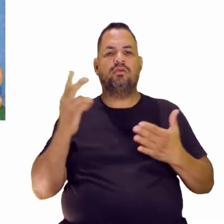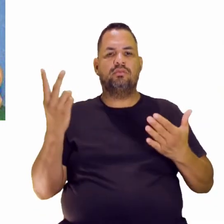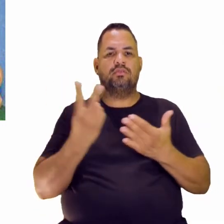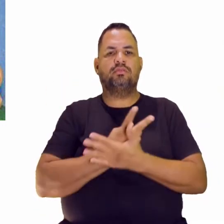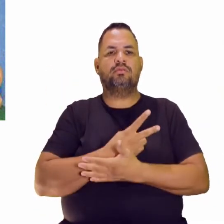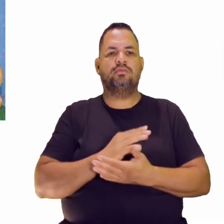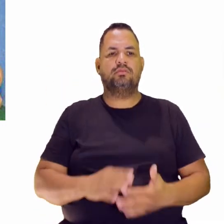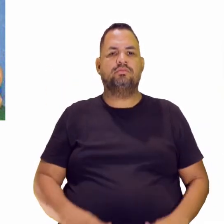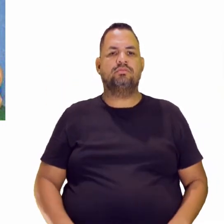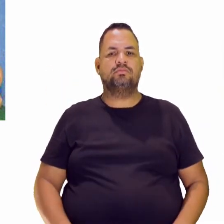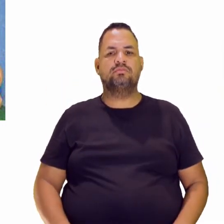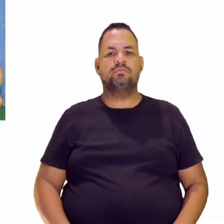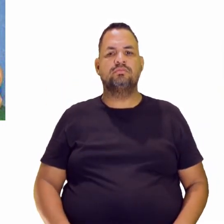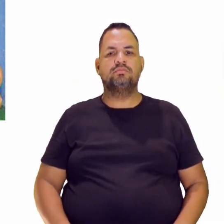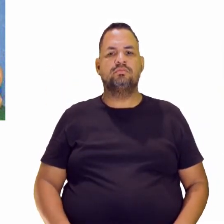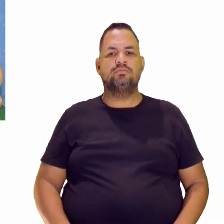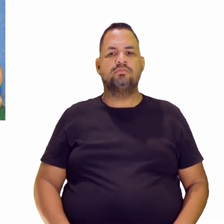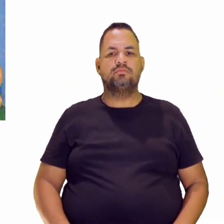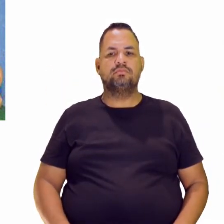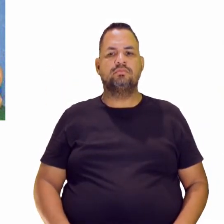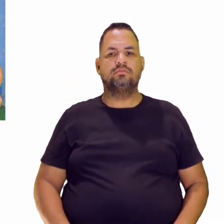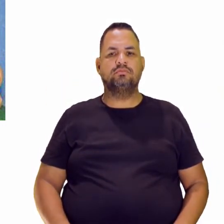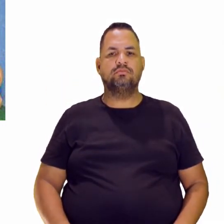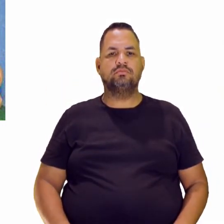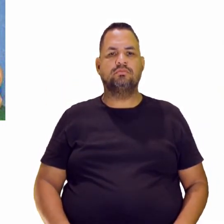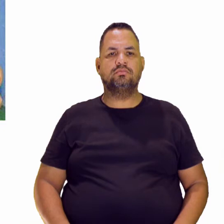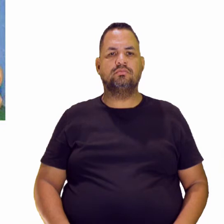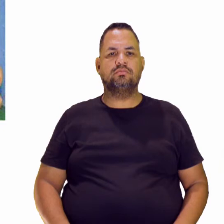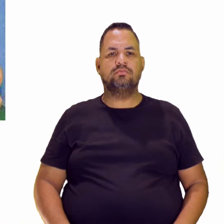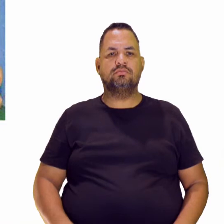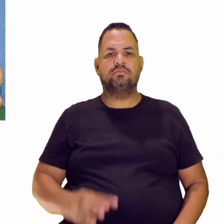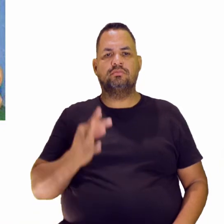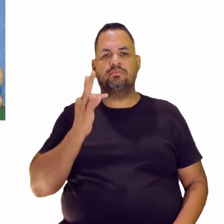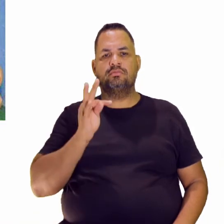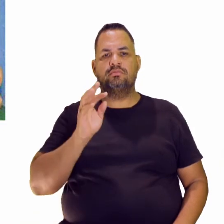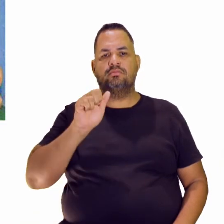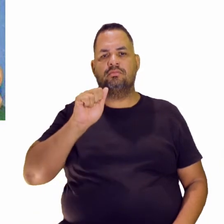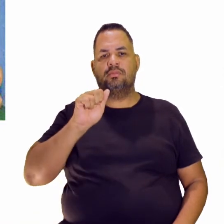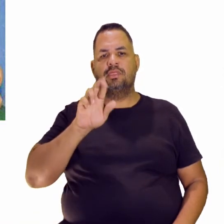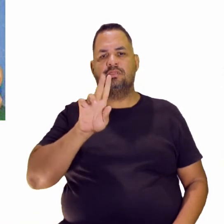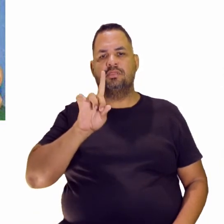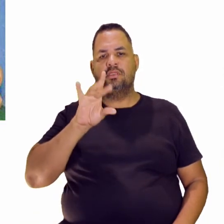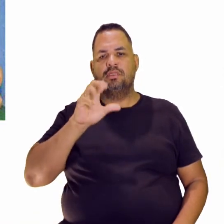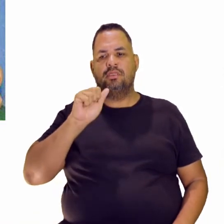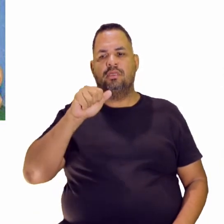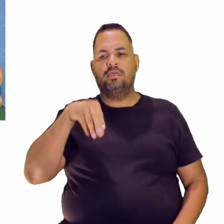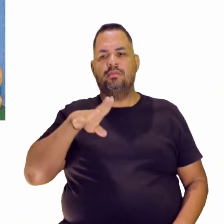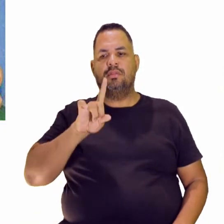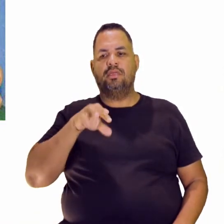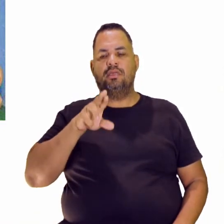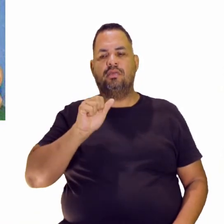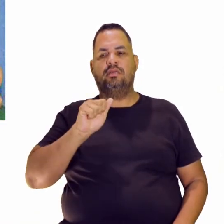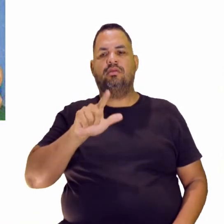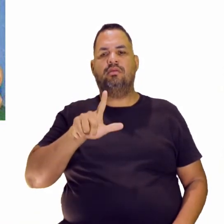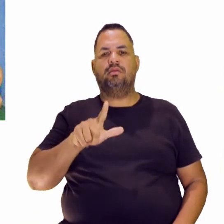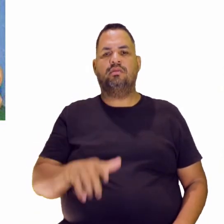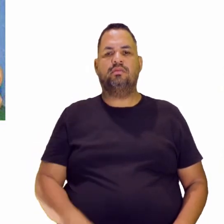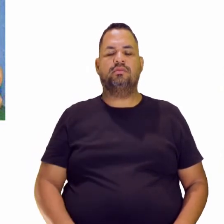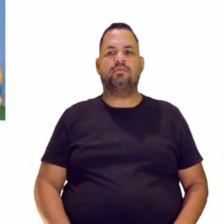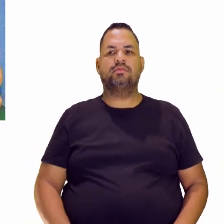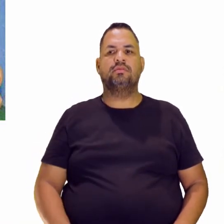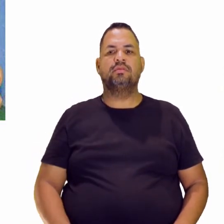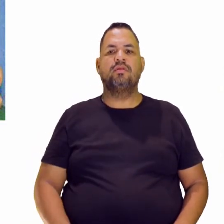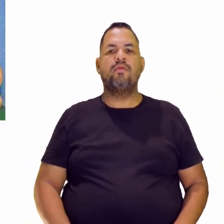desencadeados, né? Então essa artista aqui fantástica, Tarsila do Amaral, vamos ver.